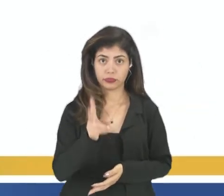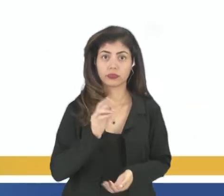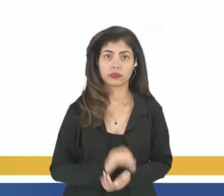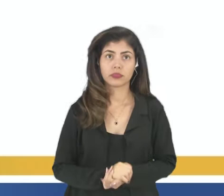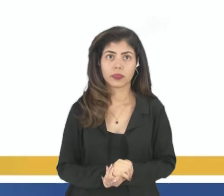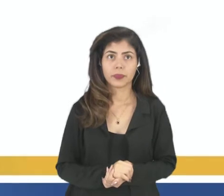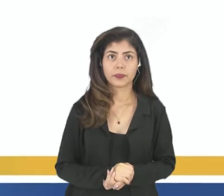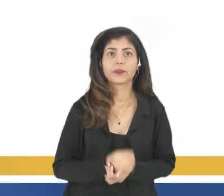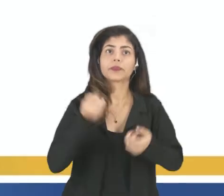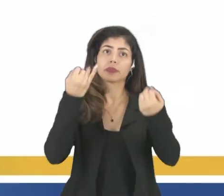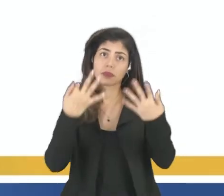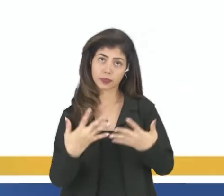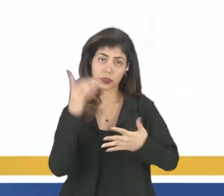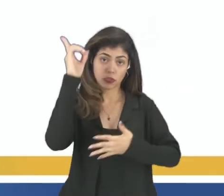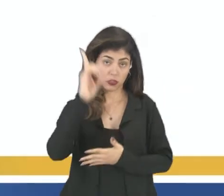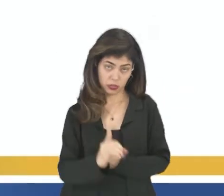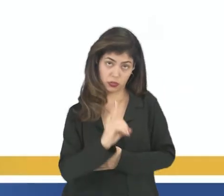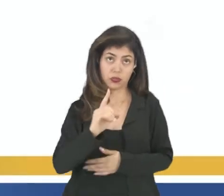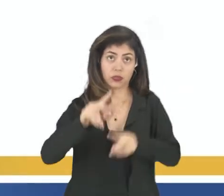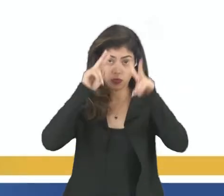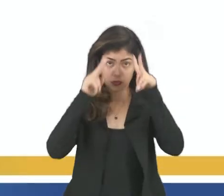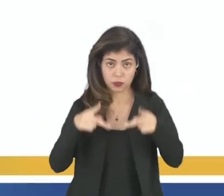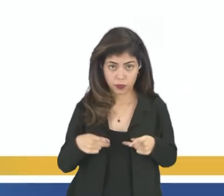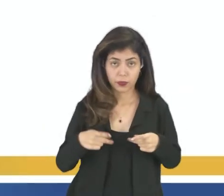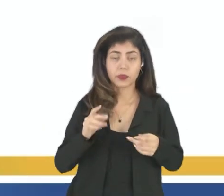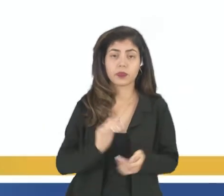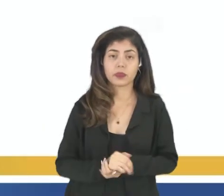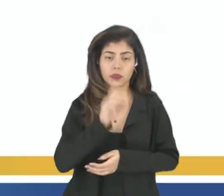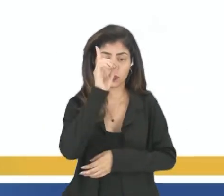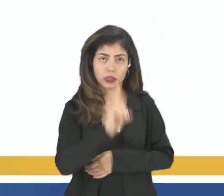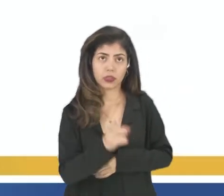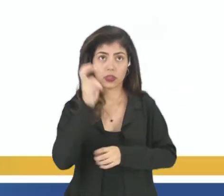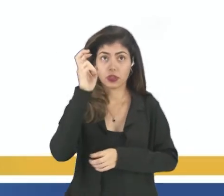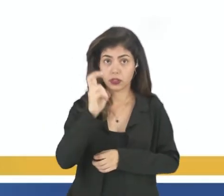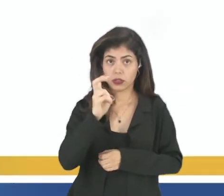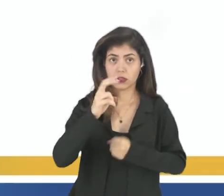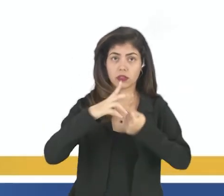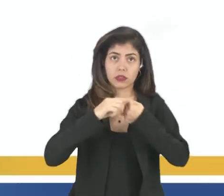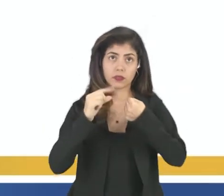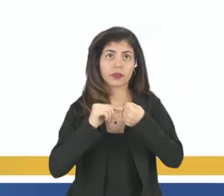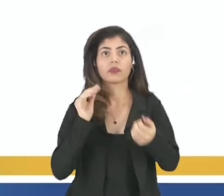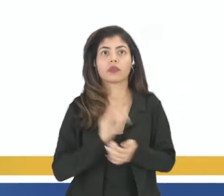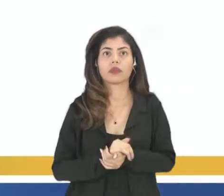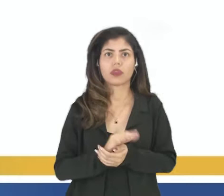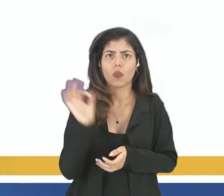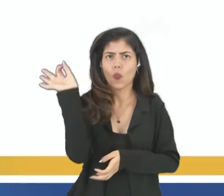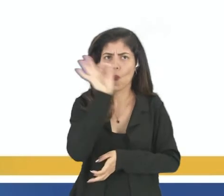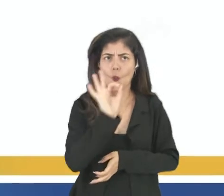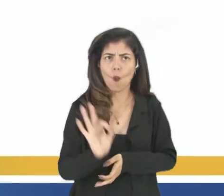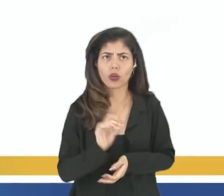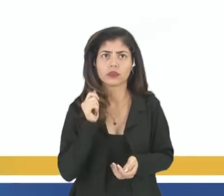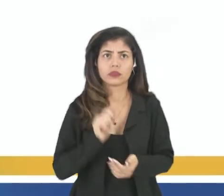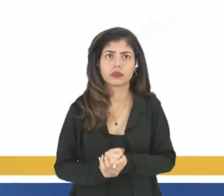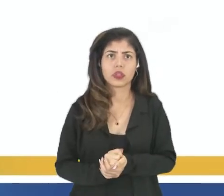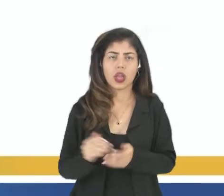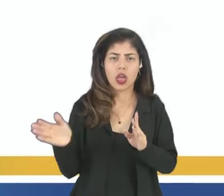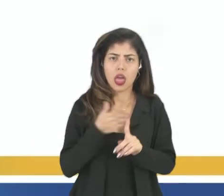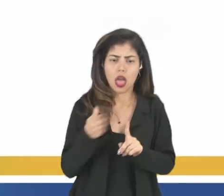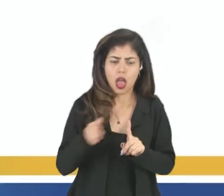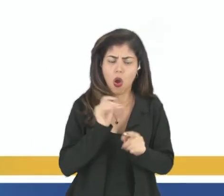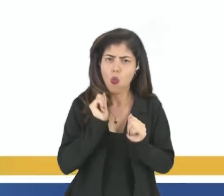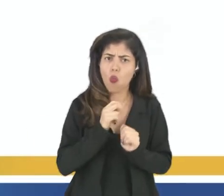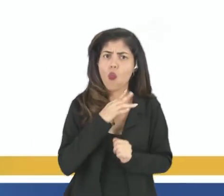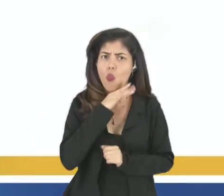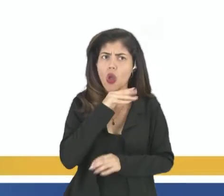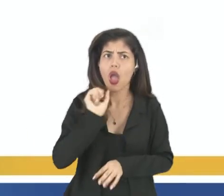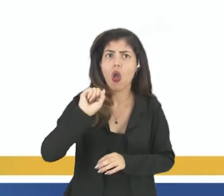A Declaração Universal dos Direitos Humanos, no artigo 5º, ninguém será submetido à tortura nem a penas ou tratamentos